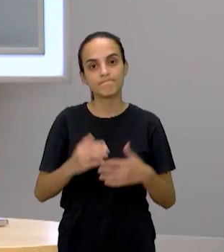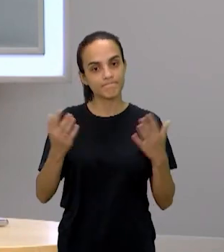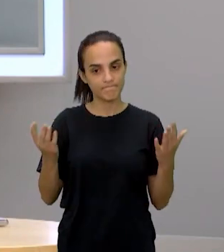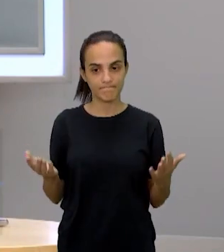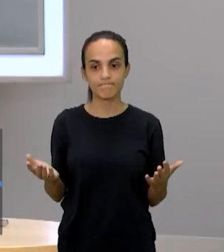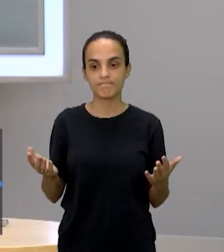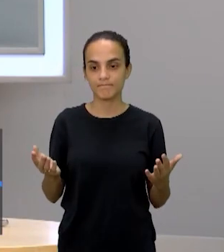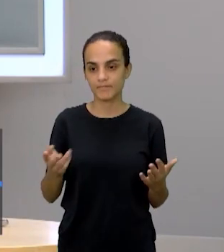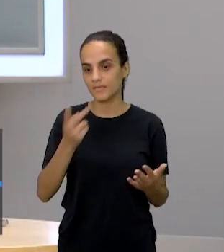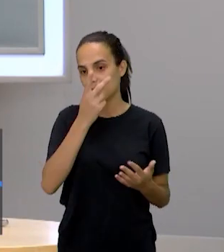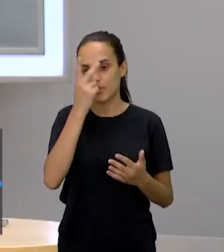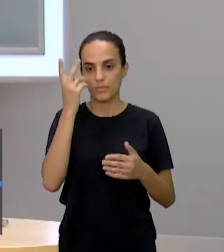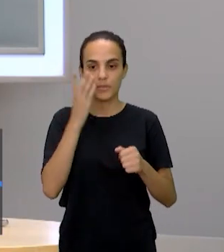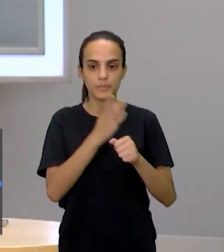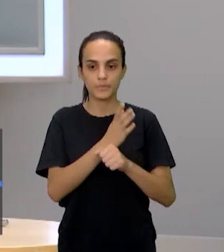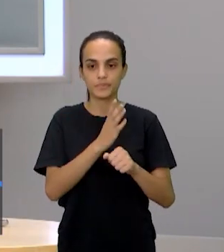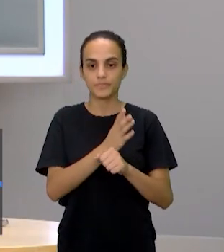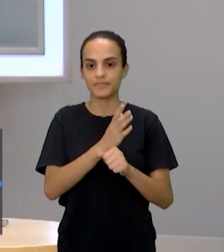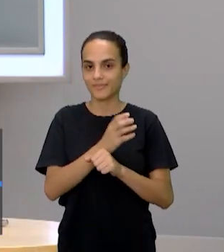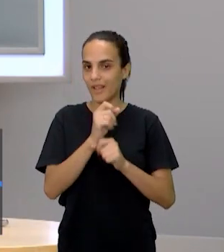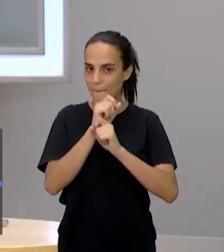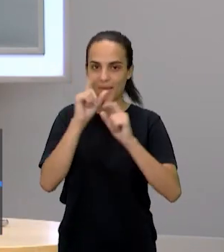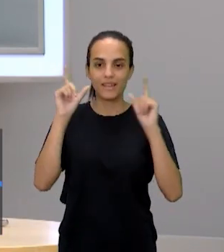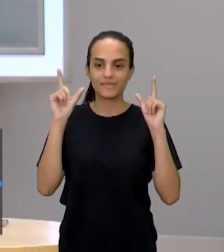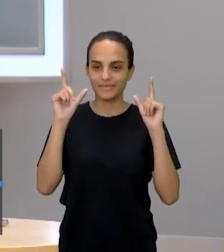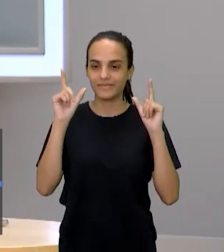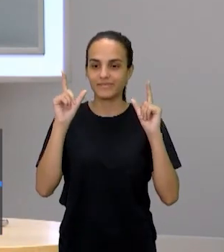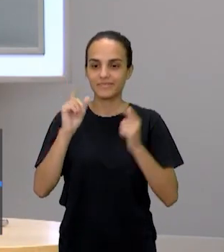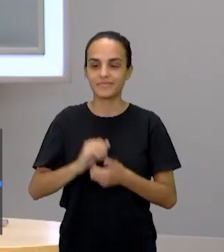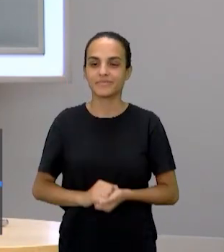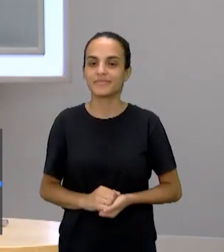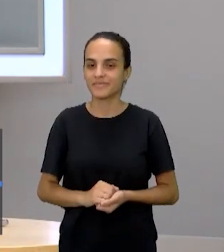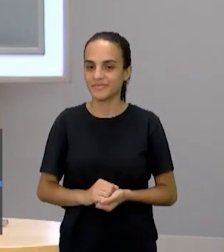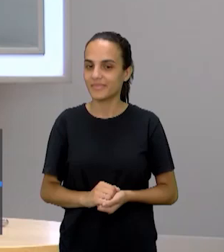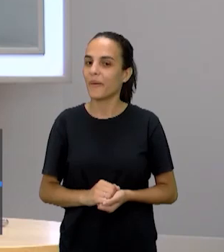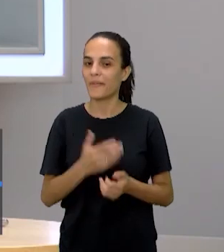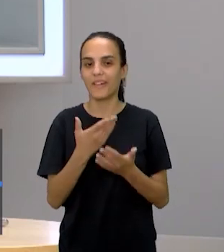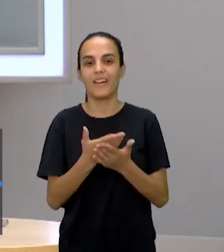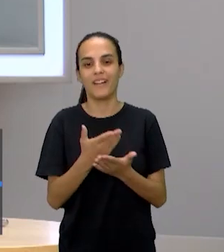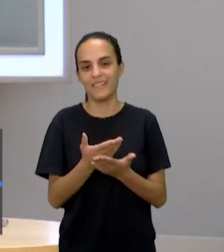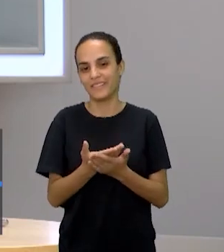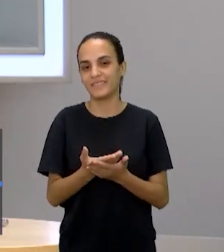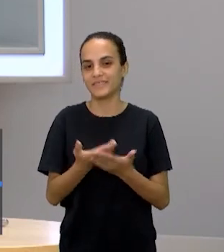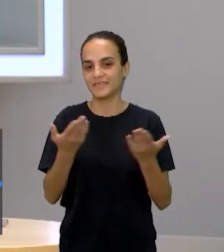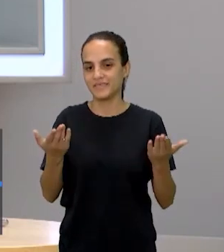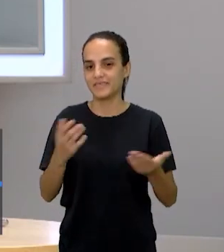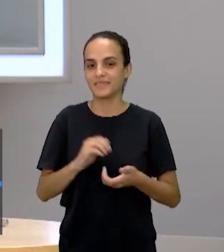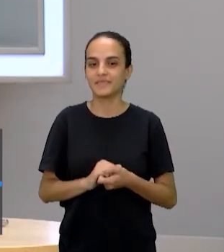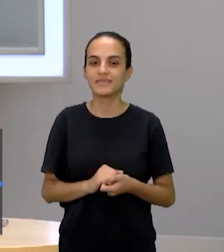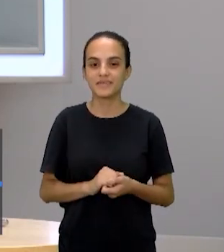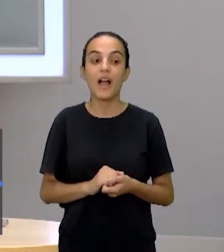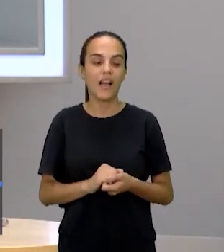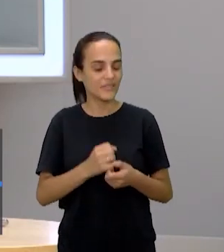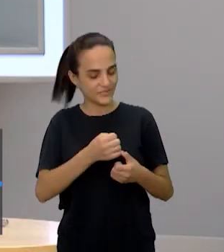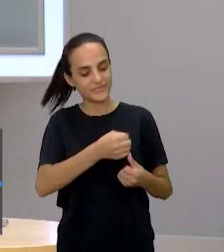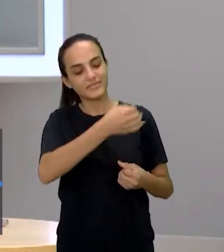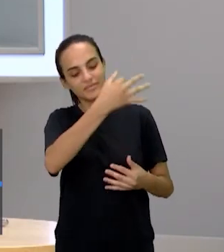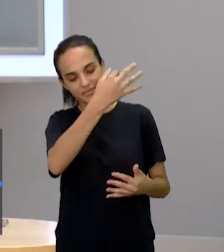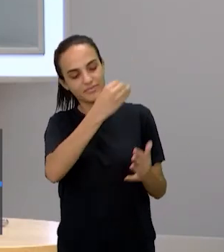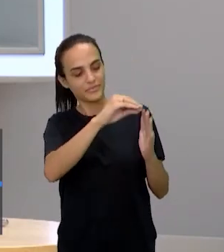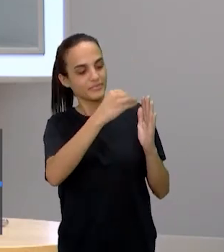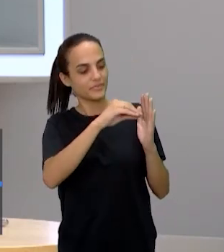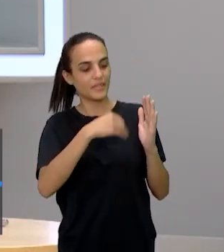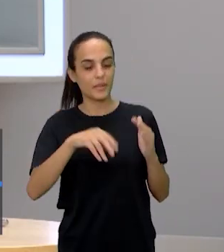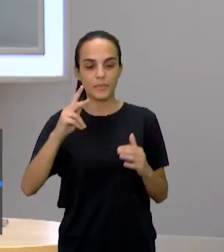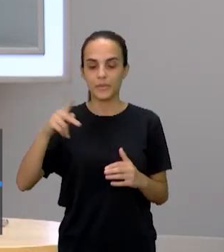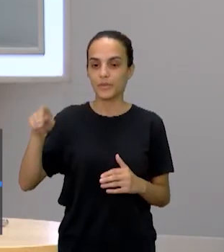Então, o pessoal participando aqui, o pessoal acordando ainda, acordando para a aula, claro, porque já estão... apareceu aqui, olha só, a